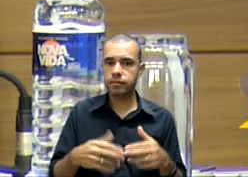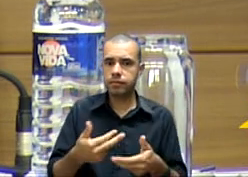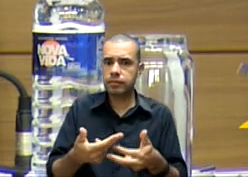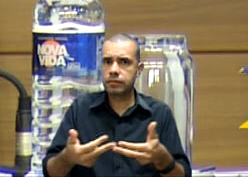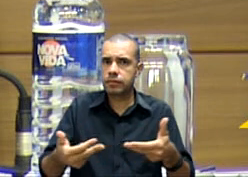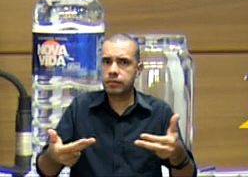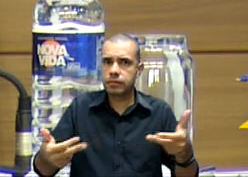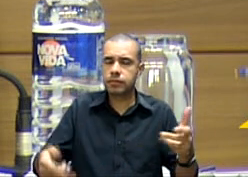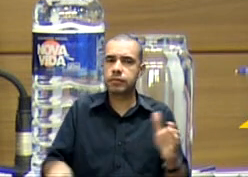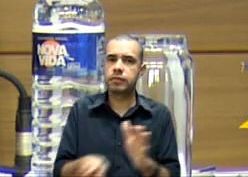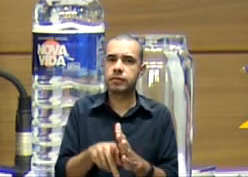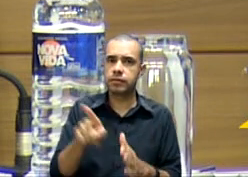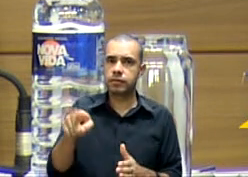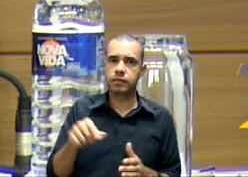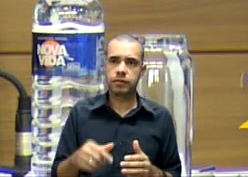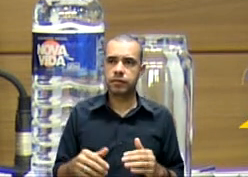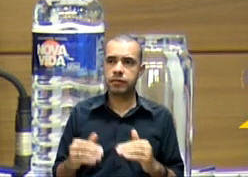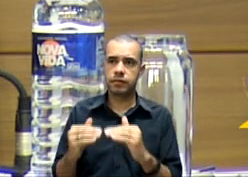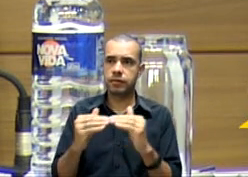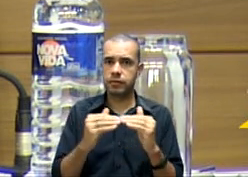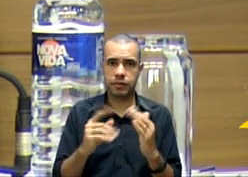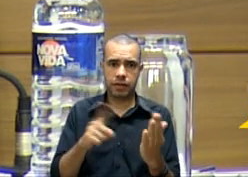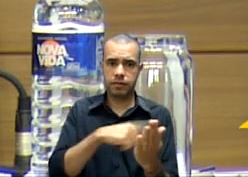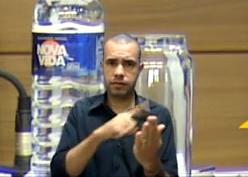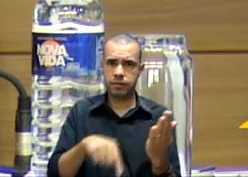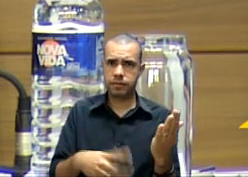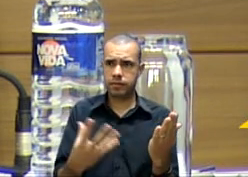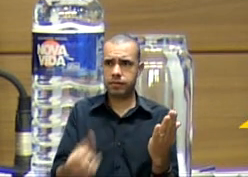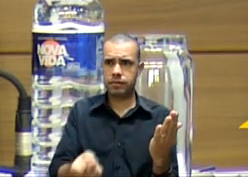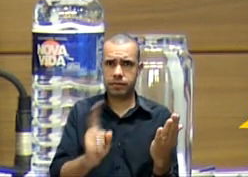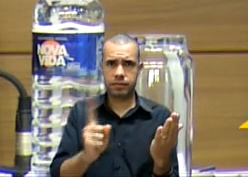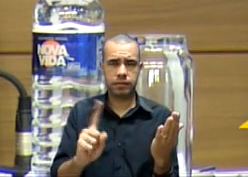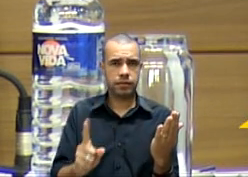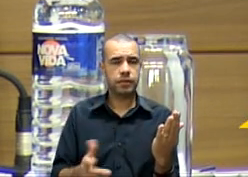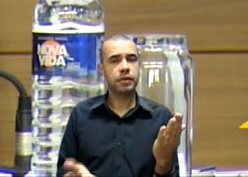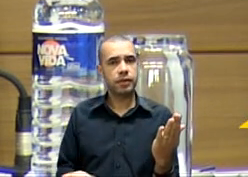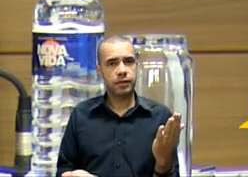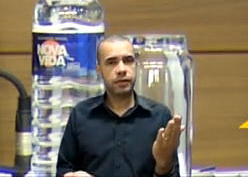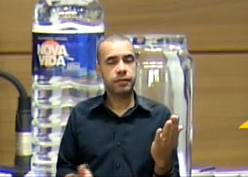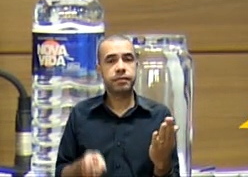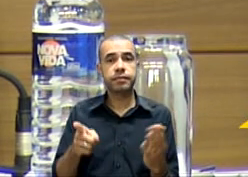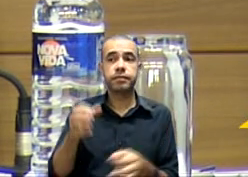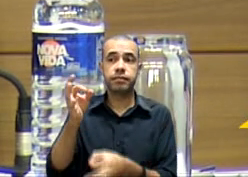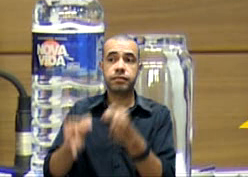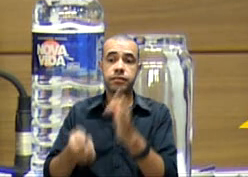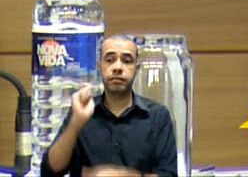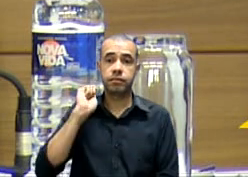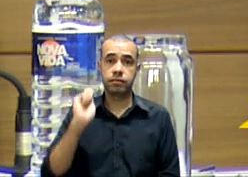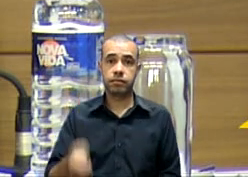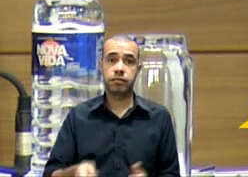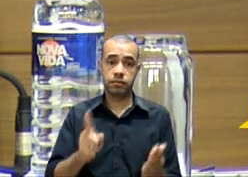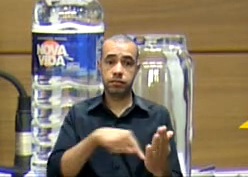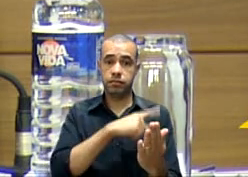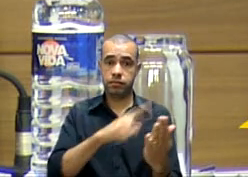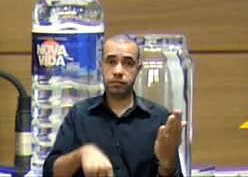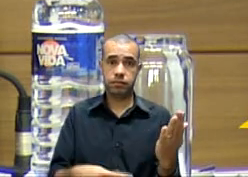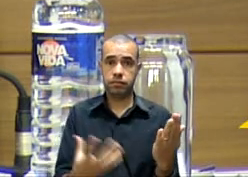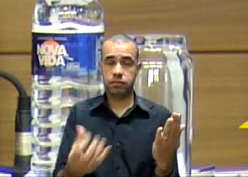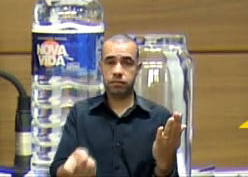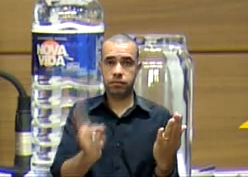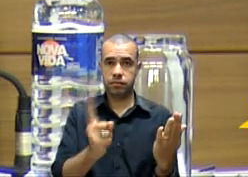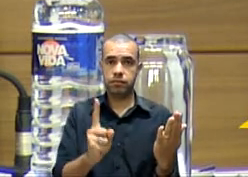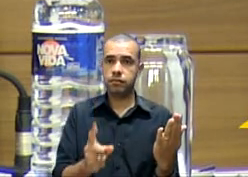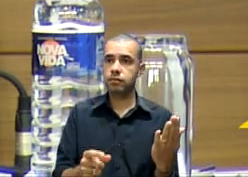outras providências. Votação de maioria absoluta para rejeitar. Presidente, voto. O parecer da Comissão de Justiça é pela rejeição. O vereador